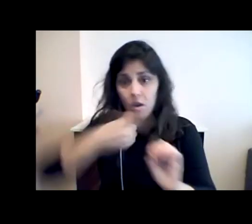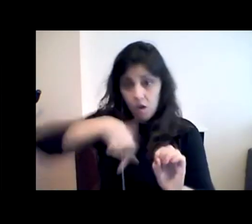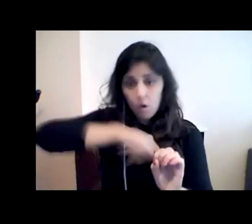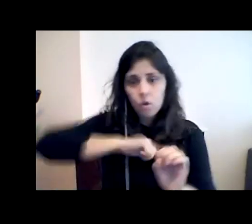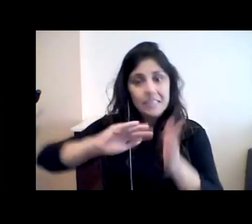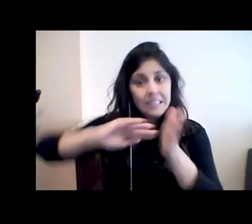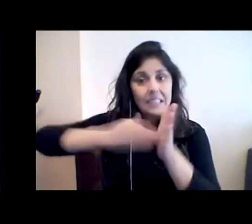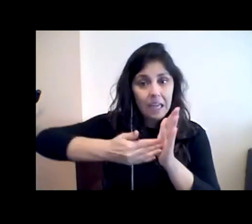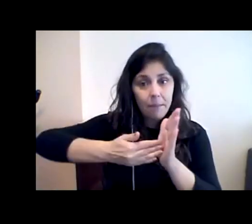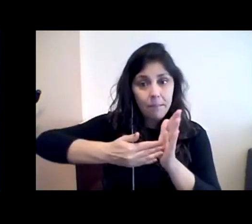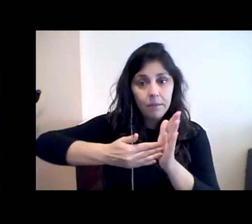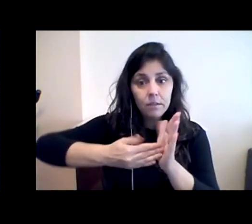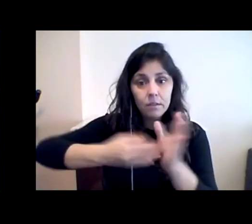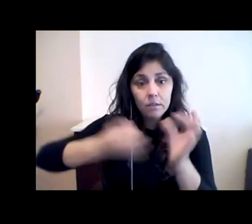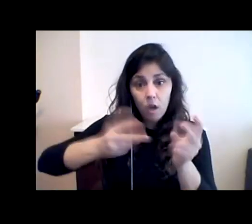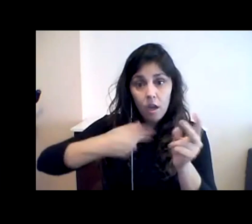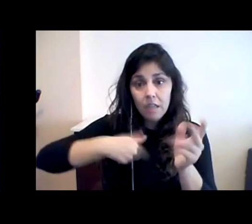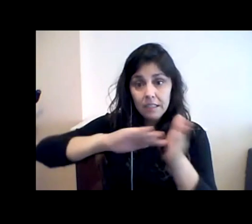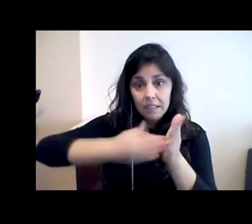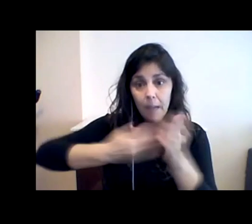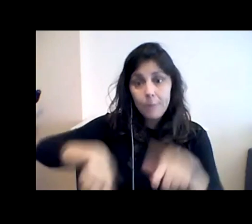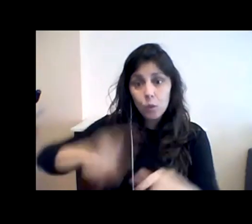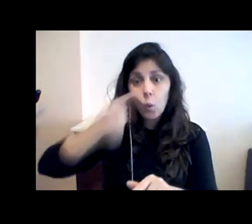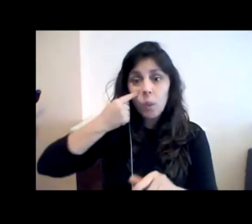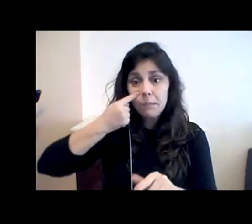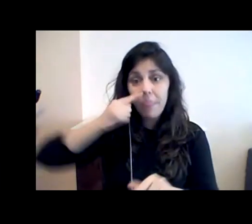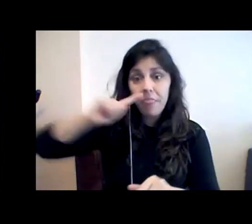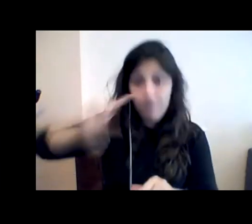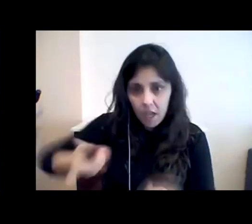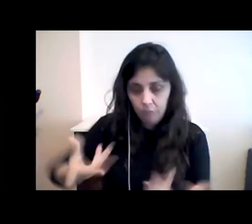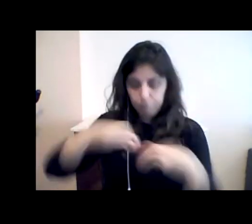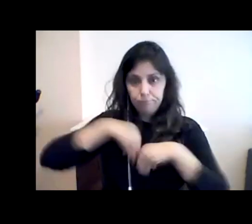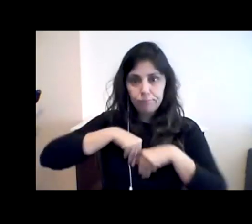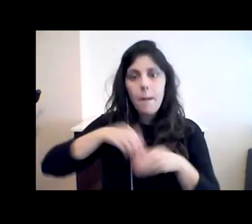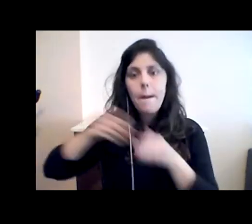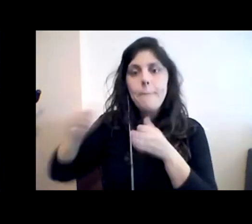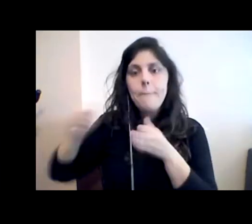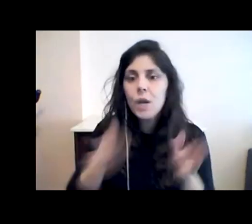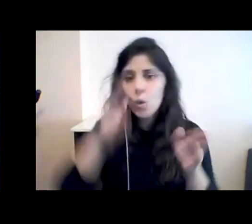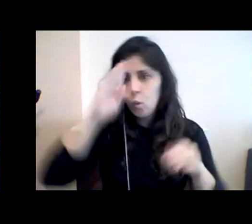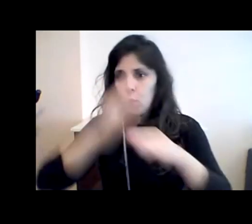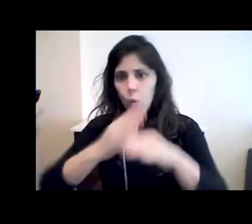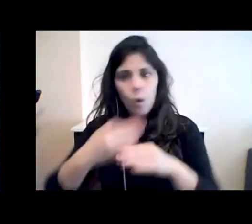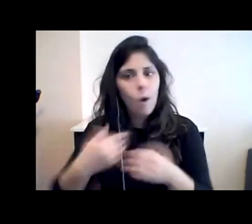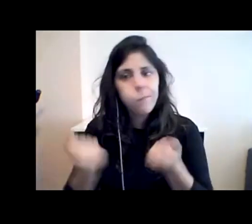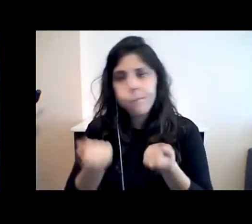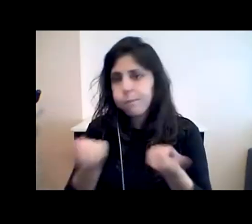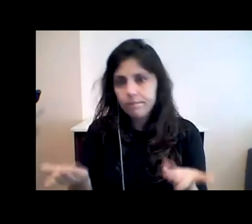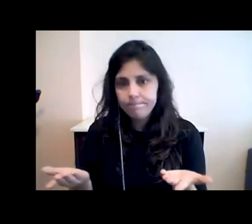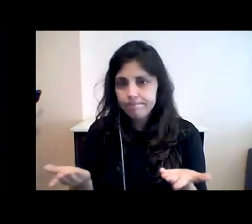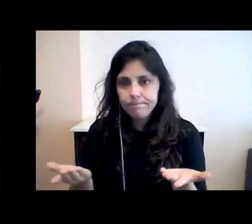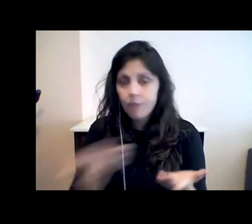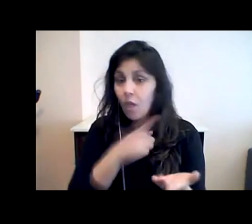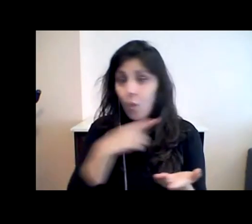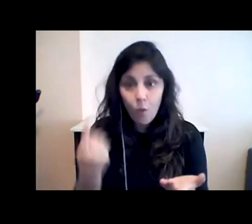superior, mas parte dos conhecimentos que nós deveríamos adquirir no último período de aulas não foi dado. E não houve reposição, nem houve